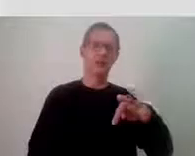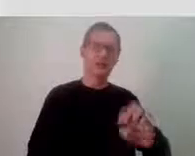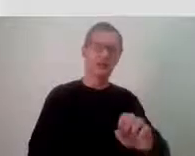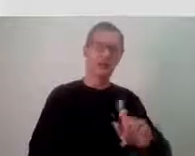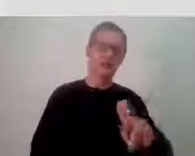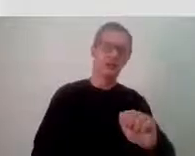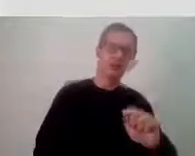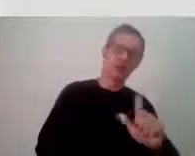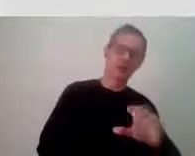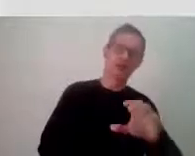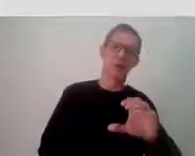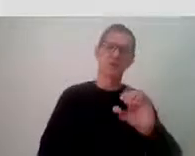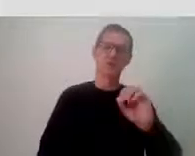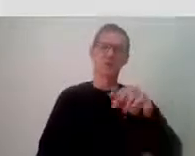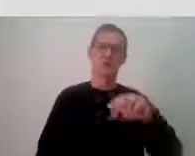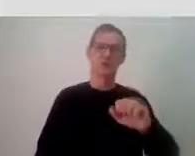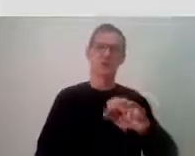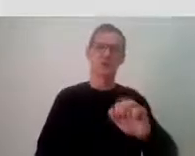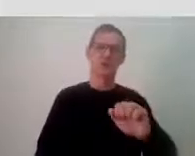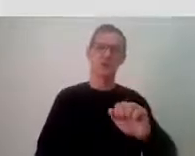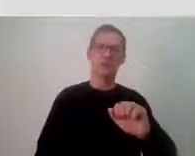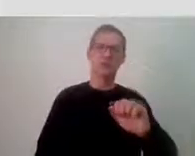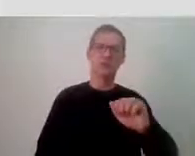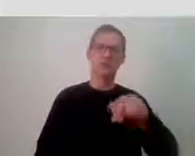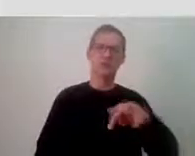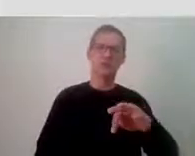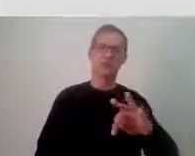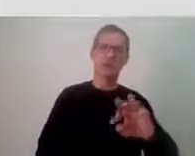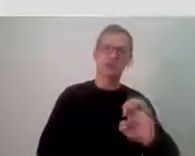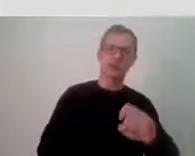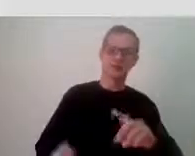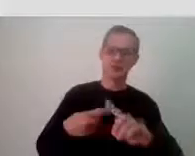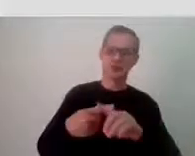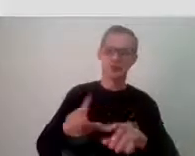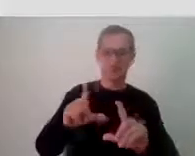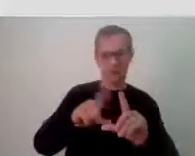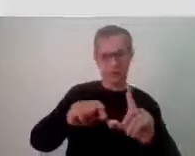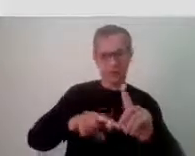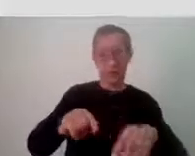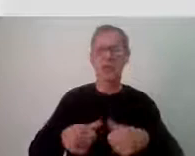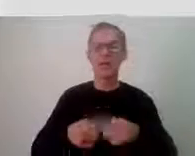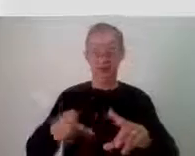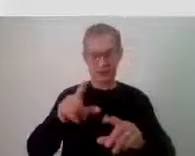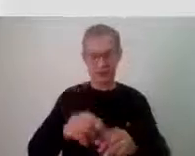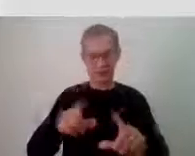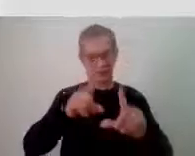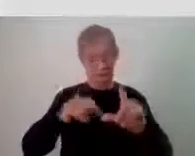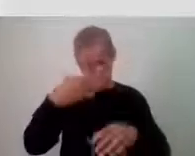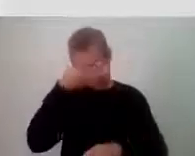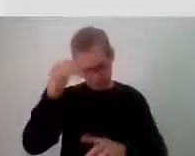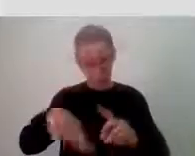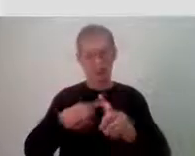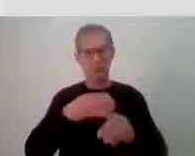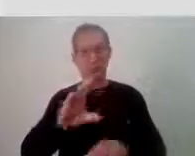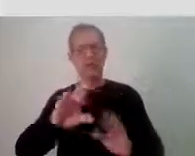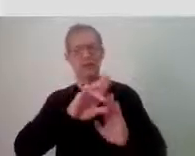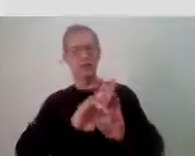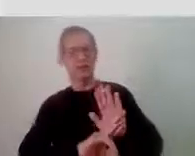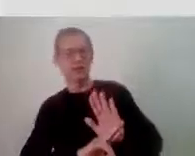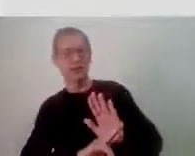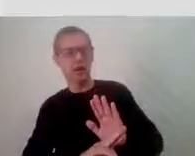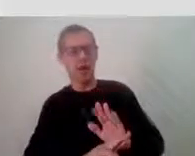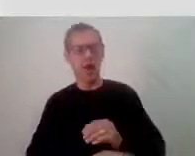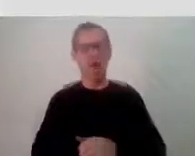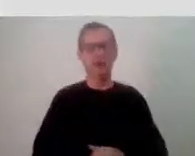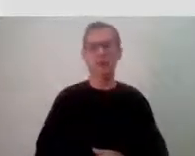letra. Professora, como que eu sei quem é a letra? Essa daqui, ó. Não esquece do mais C. Essa regrinha, coloca ela